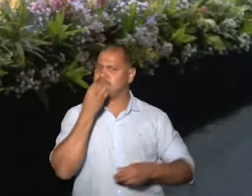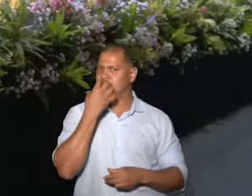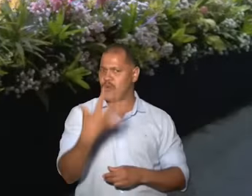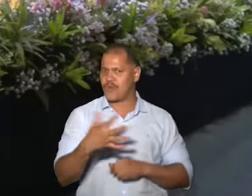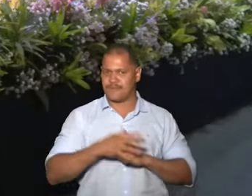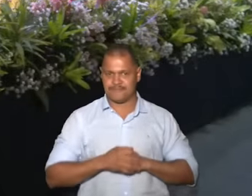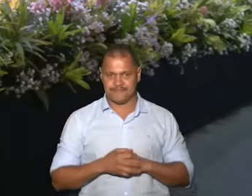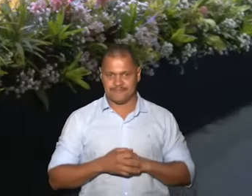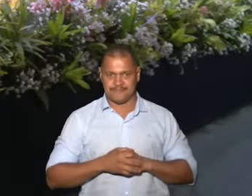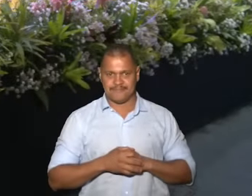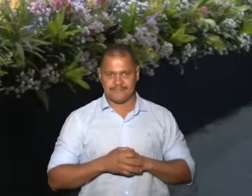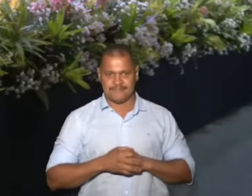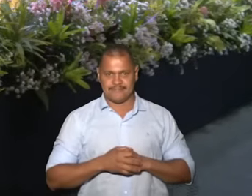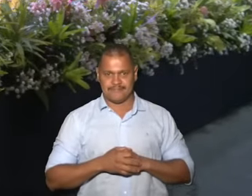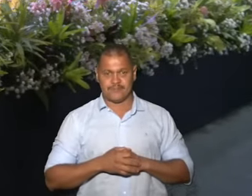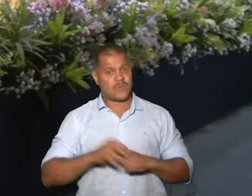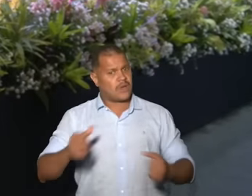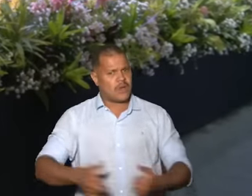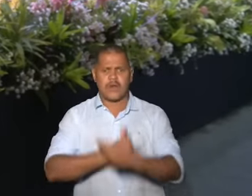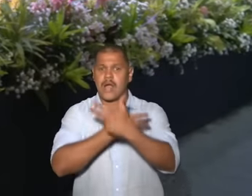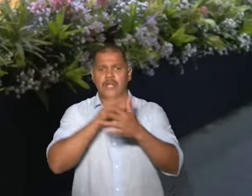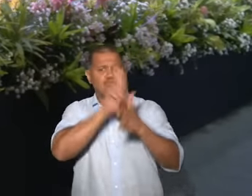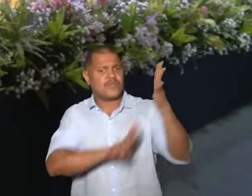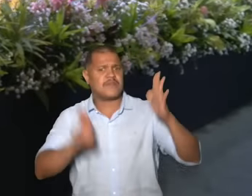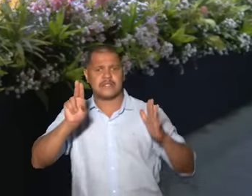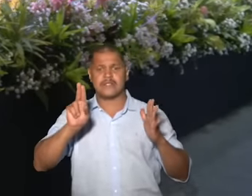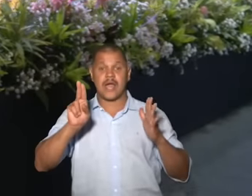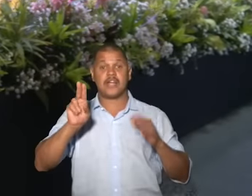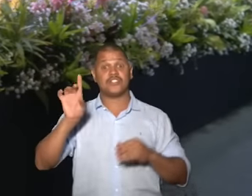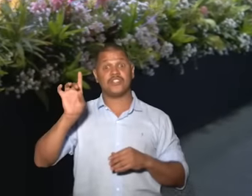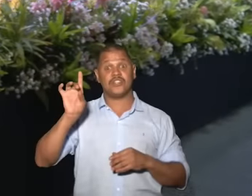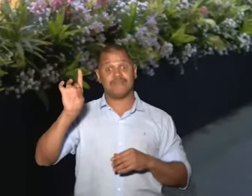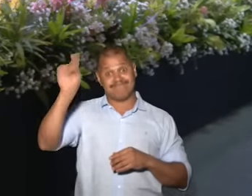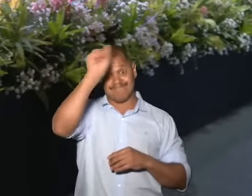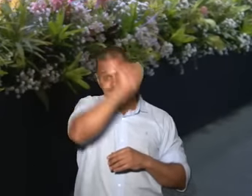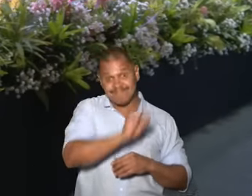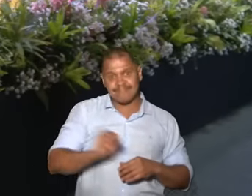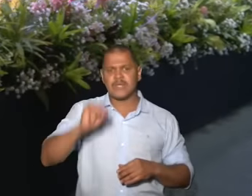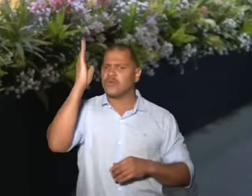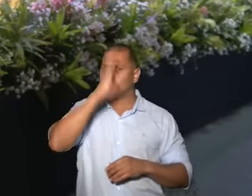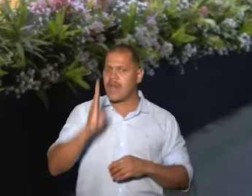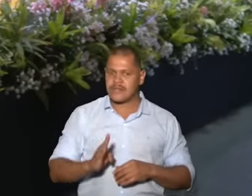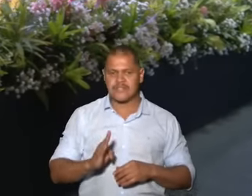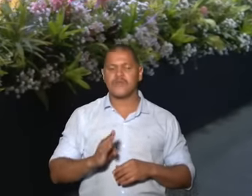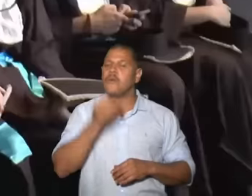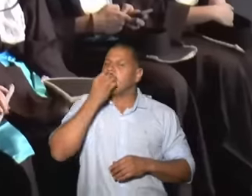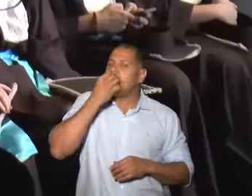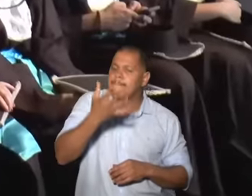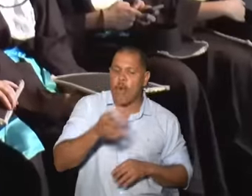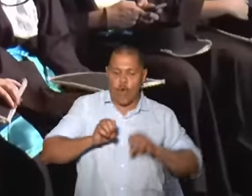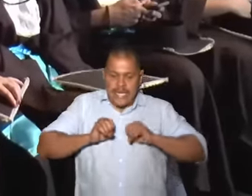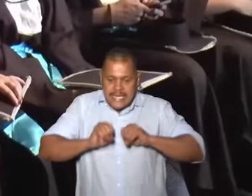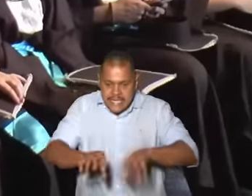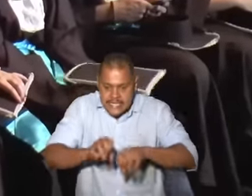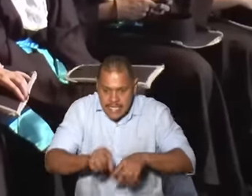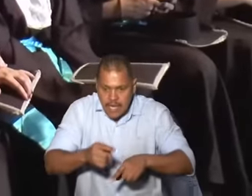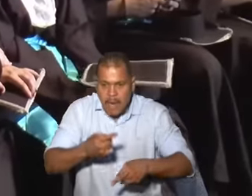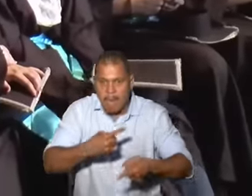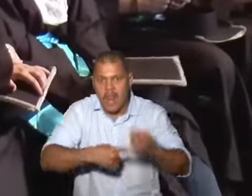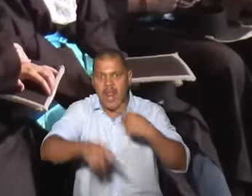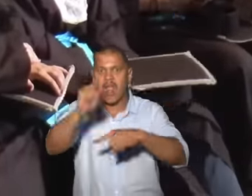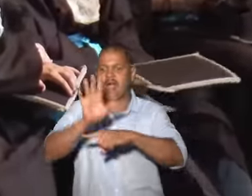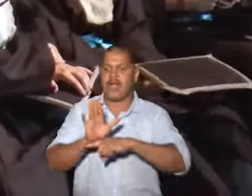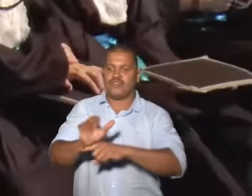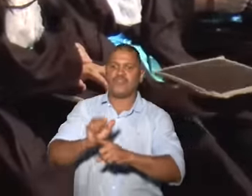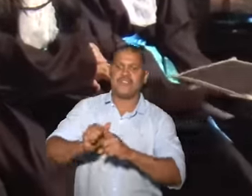e o coração dessa universidade são fortes, porque recebem de volta todo o bem-querer que as várias gerações de